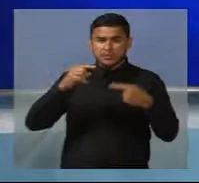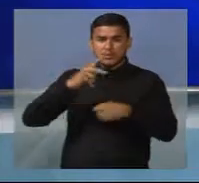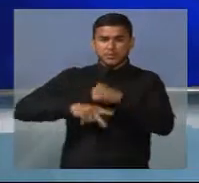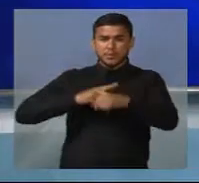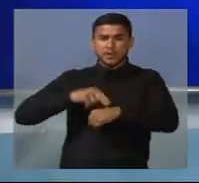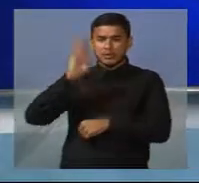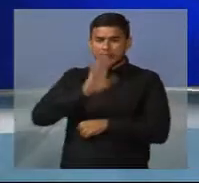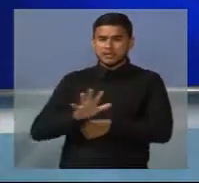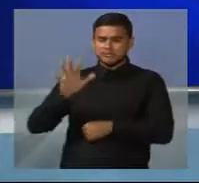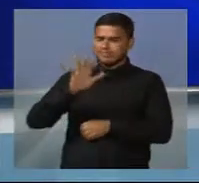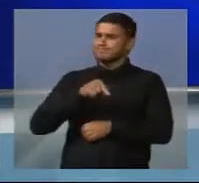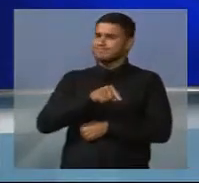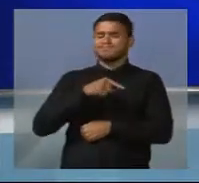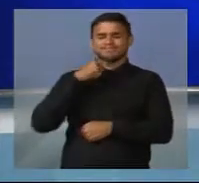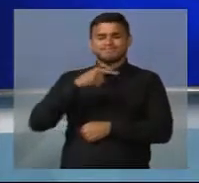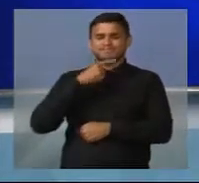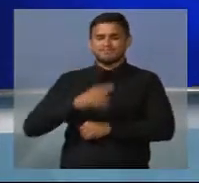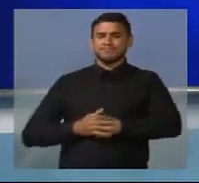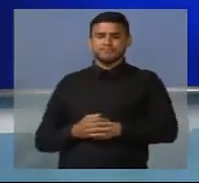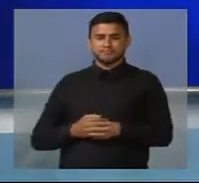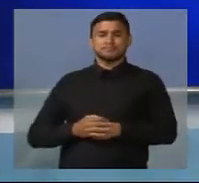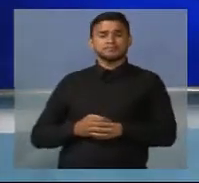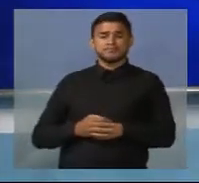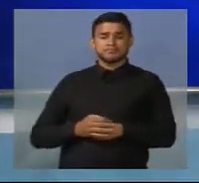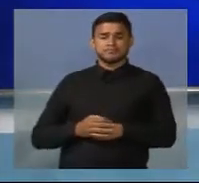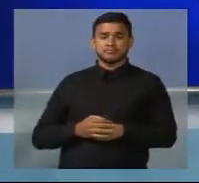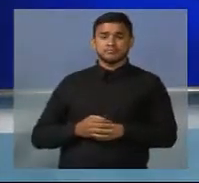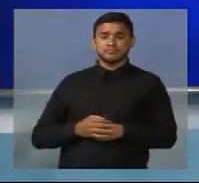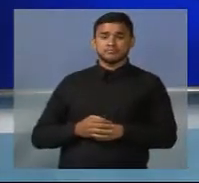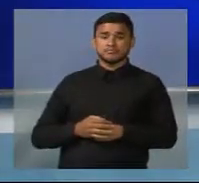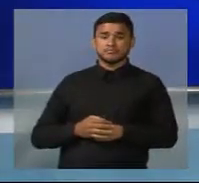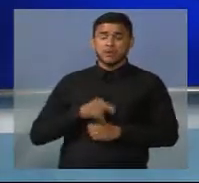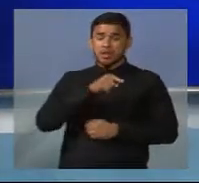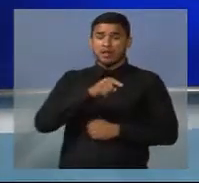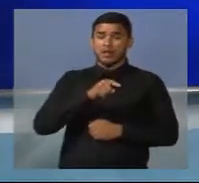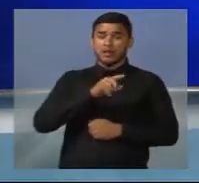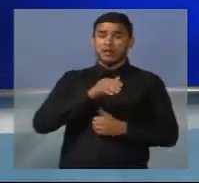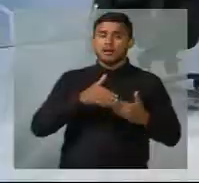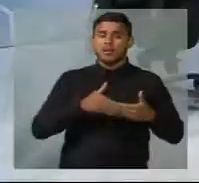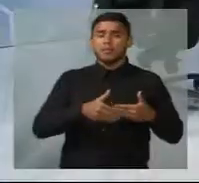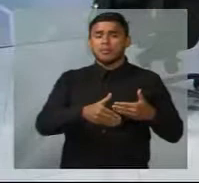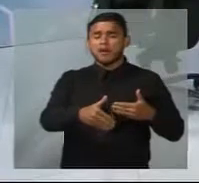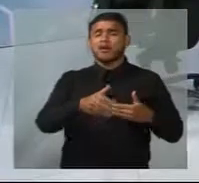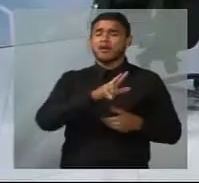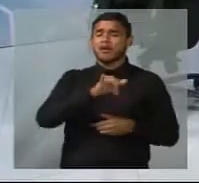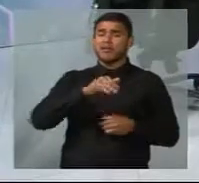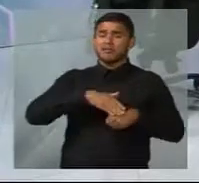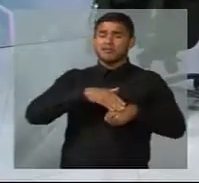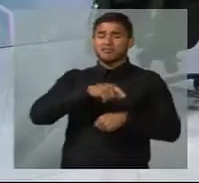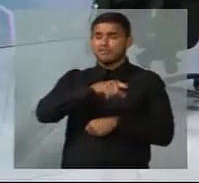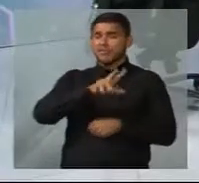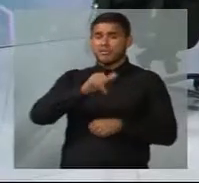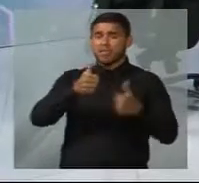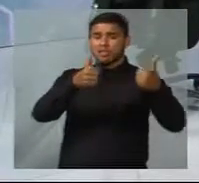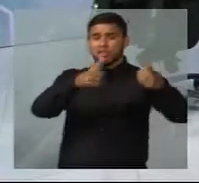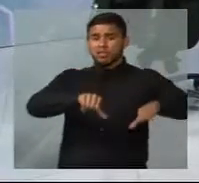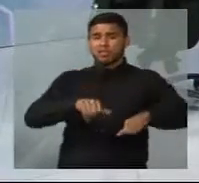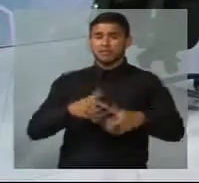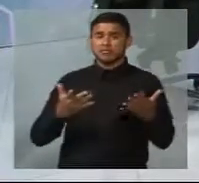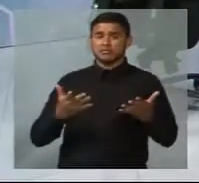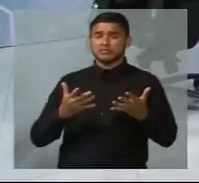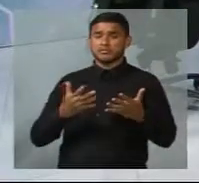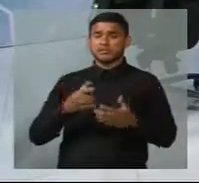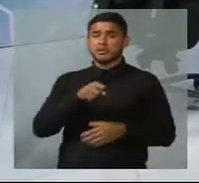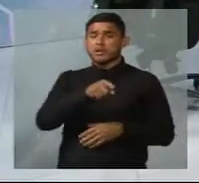presidência da República. Não é um estadista, né? Me parece que ele vai ser desidratado no decorrer das discussões, dos debates, quando provocado, quando